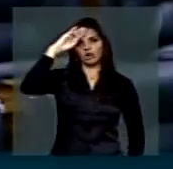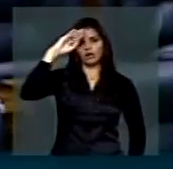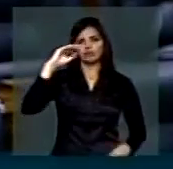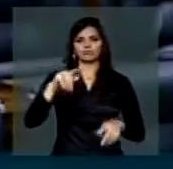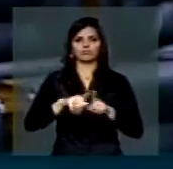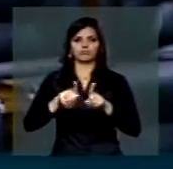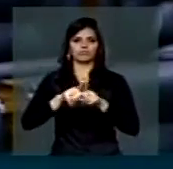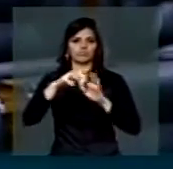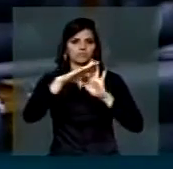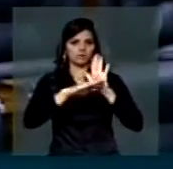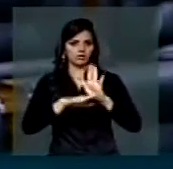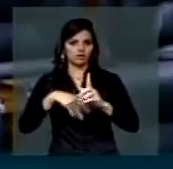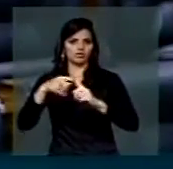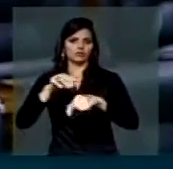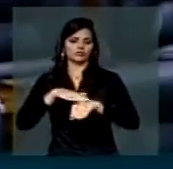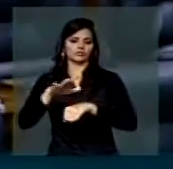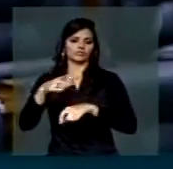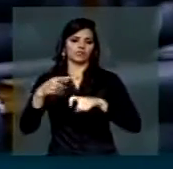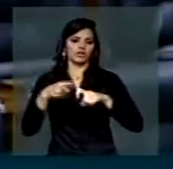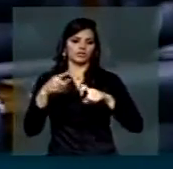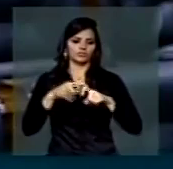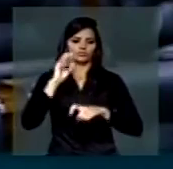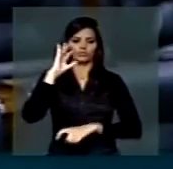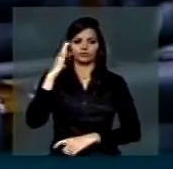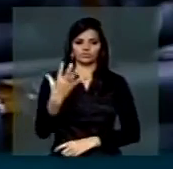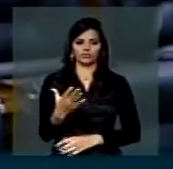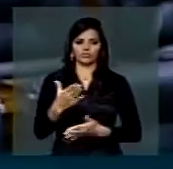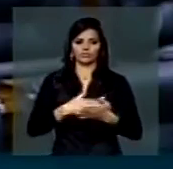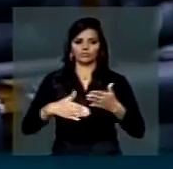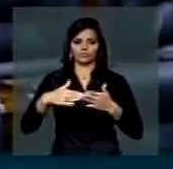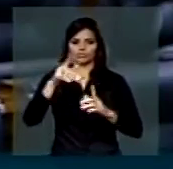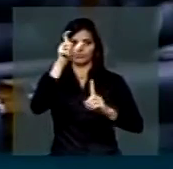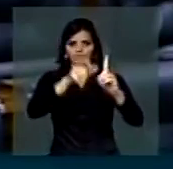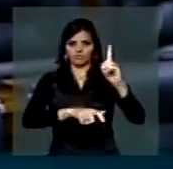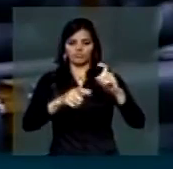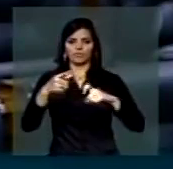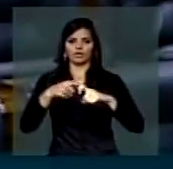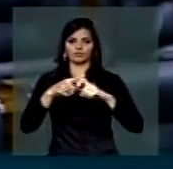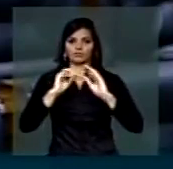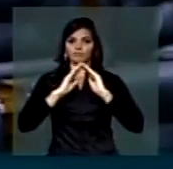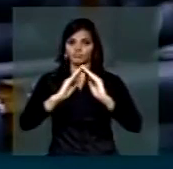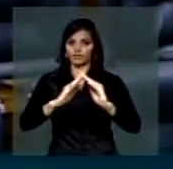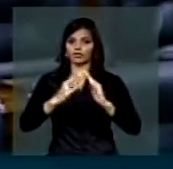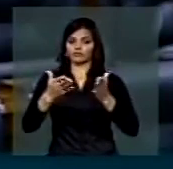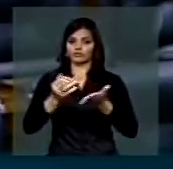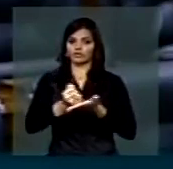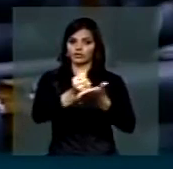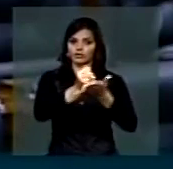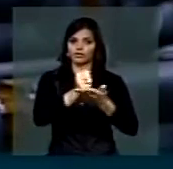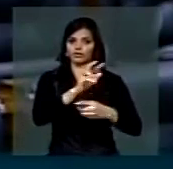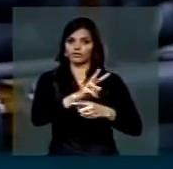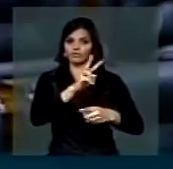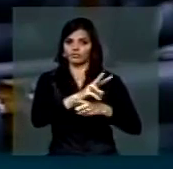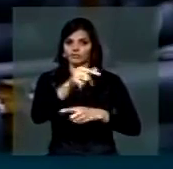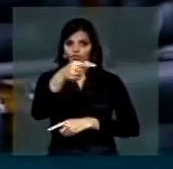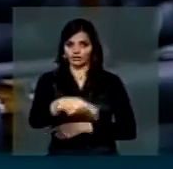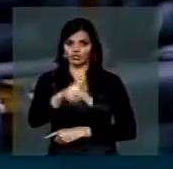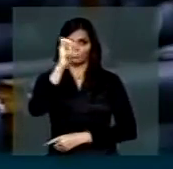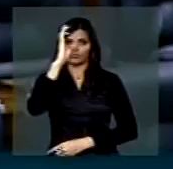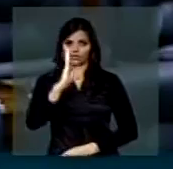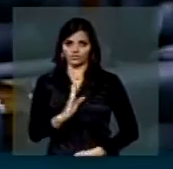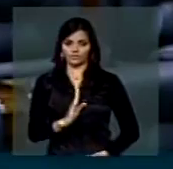Mais Médicos, sobre a decisão desta médica cubana que pede asilo e refúgio no